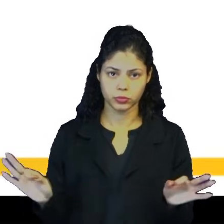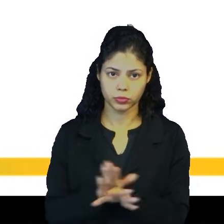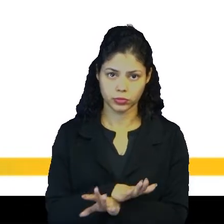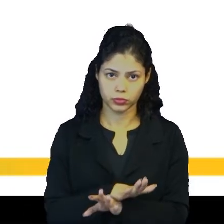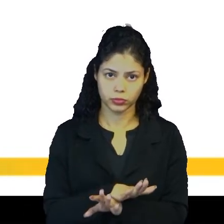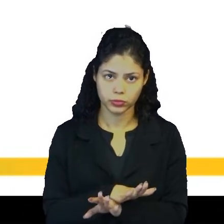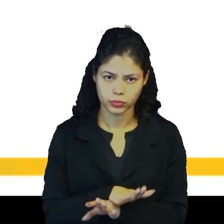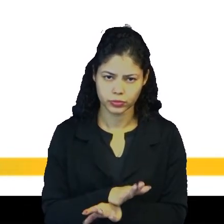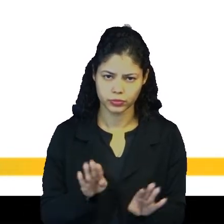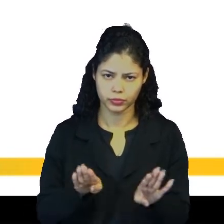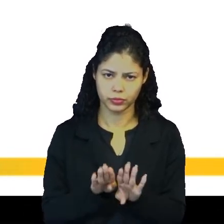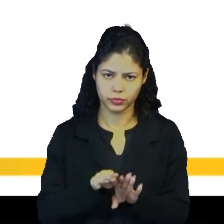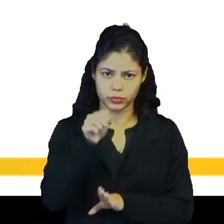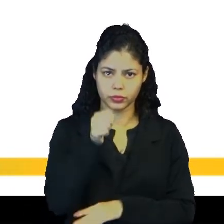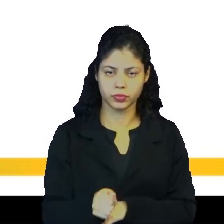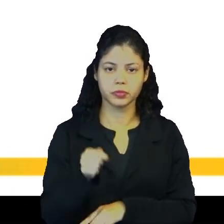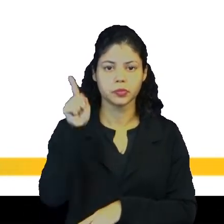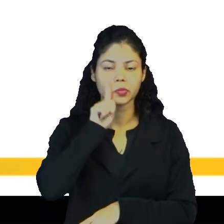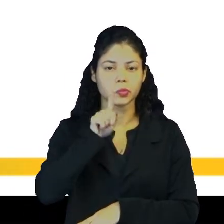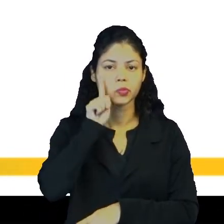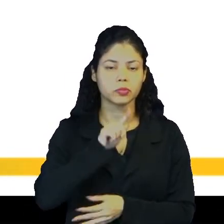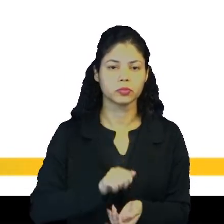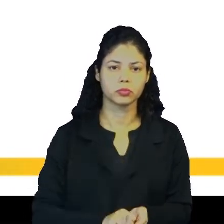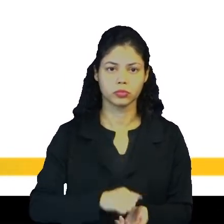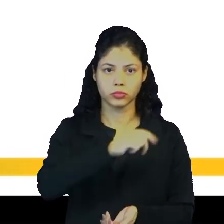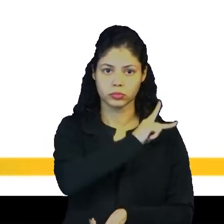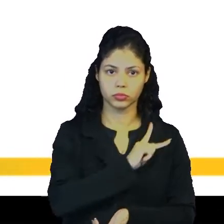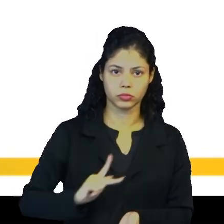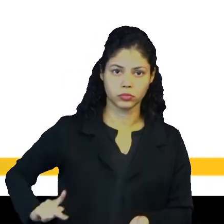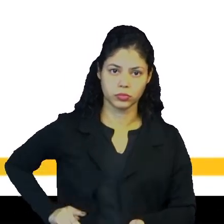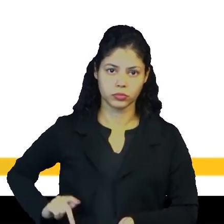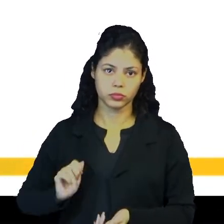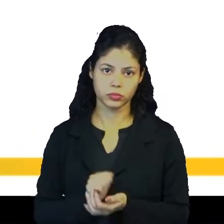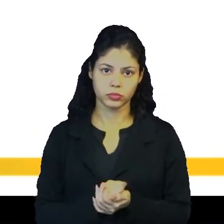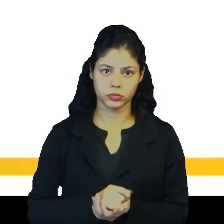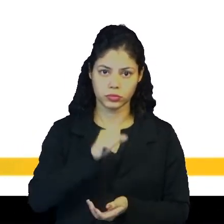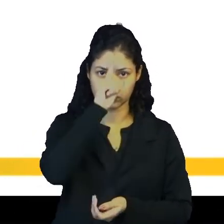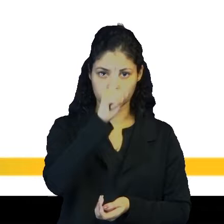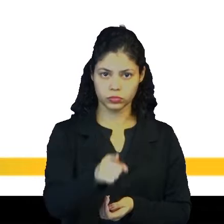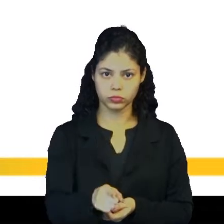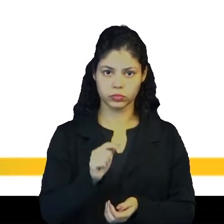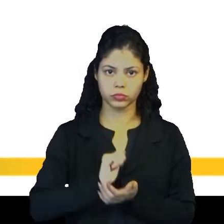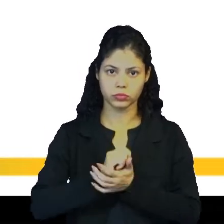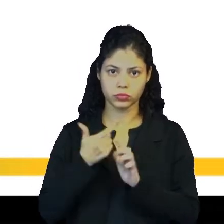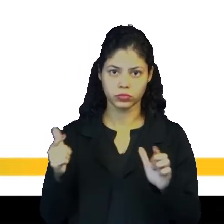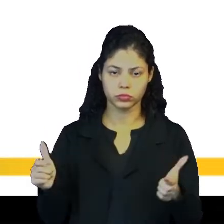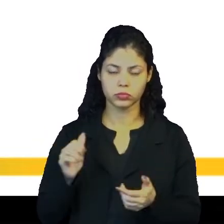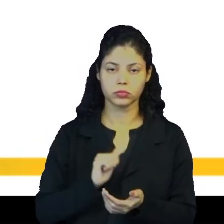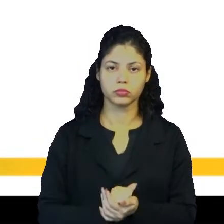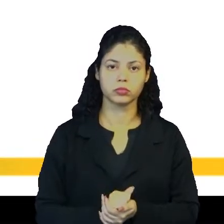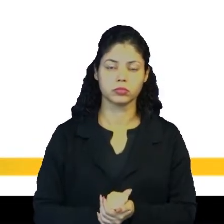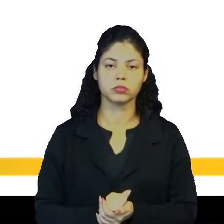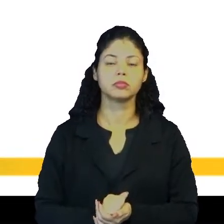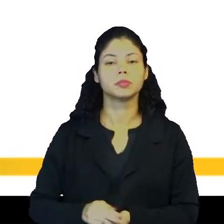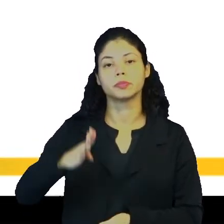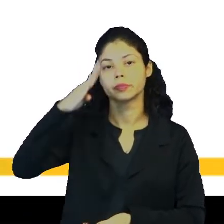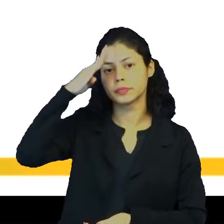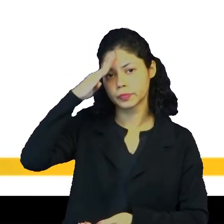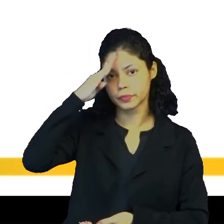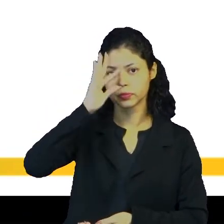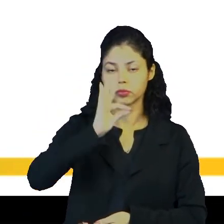Jacob Arbenz, presidente da Guatemala. Em 11 de junho, o chefe do Estado-Maior do Paraguai, general